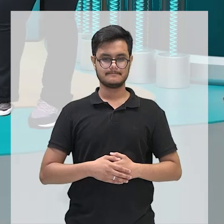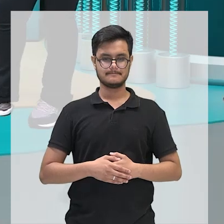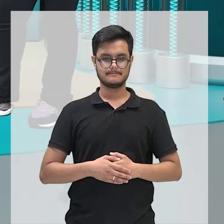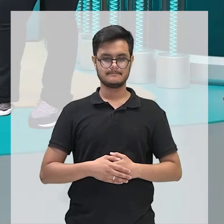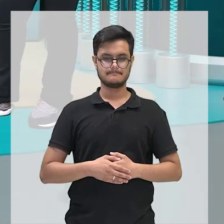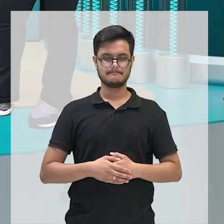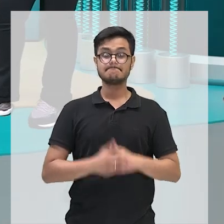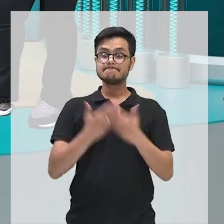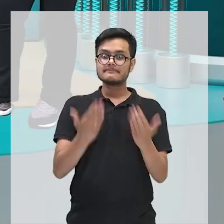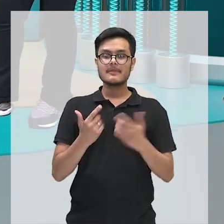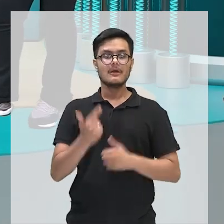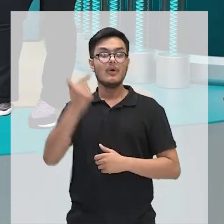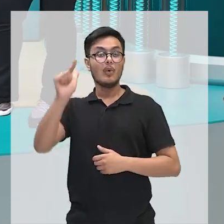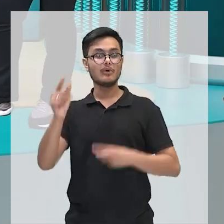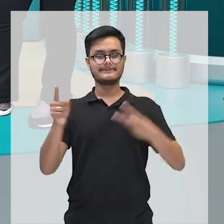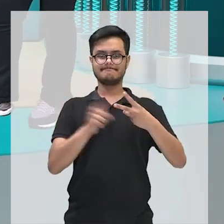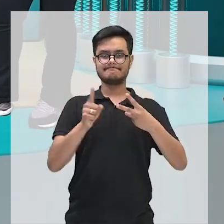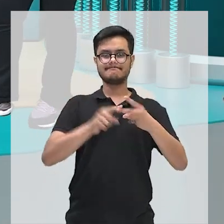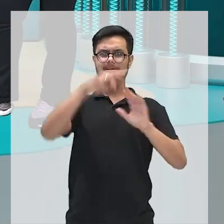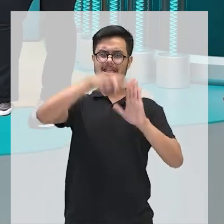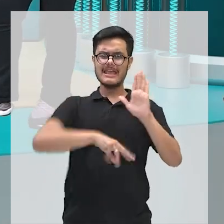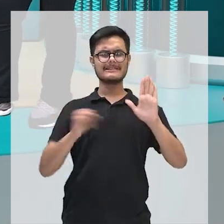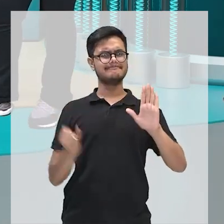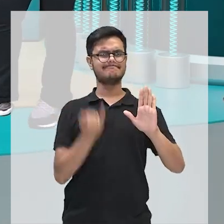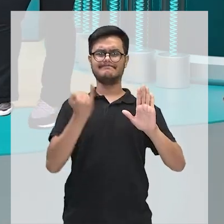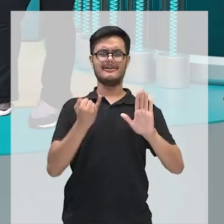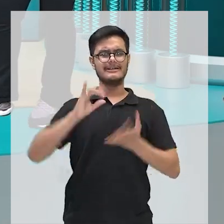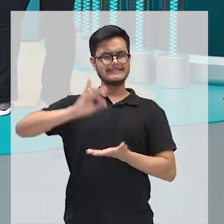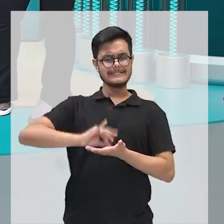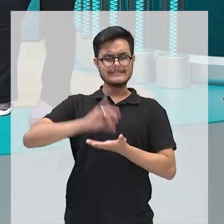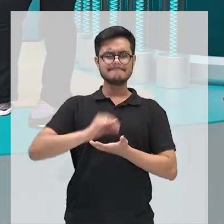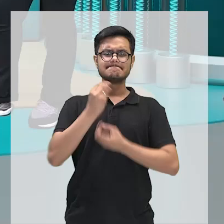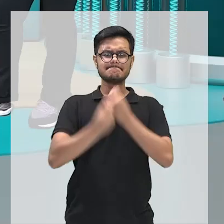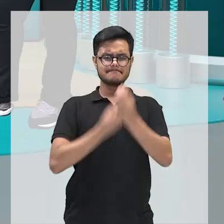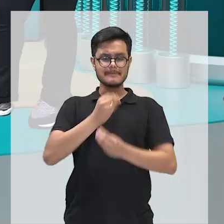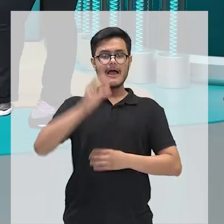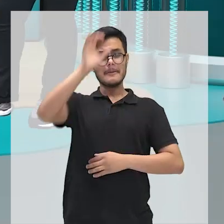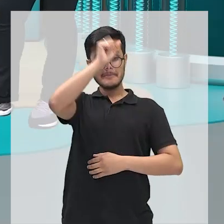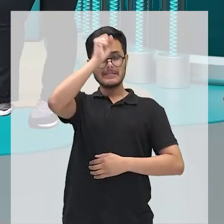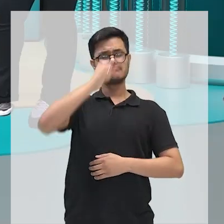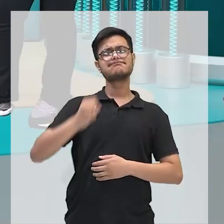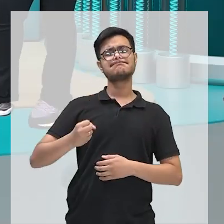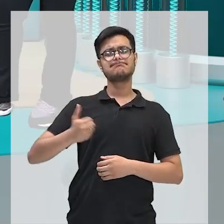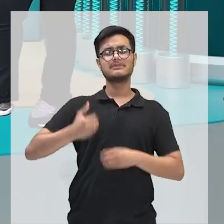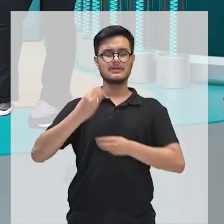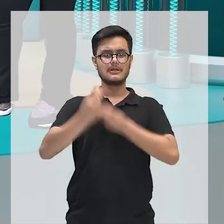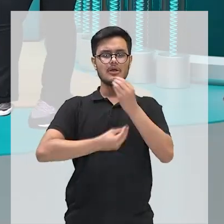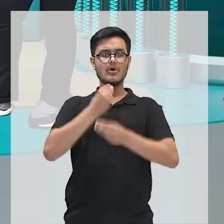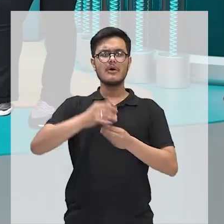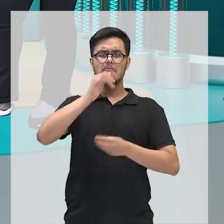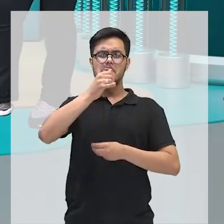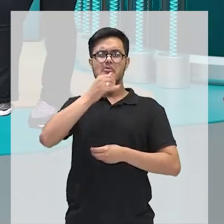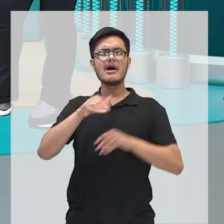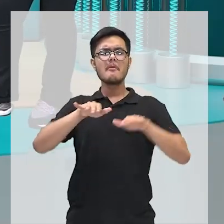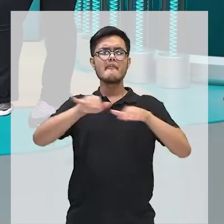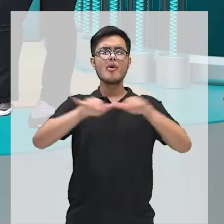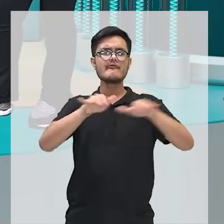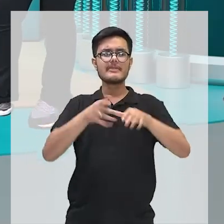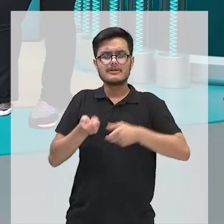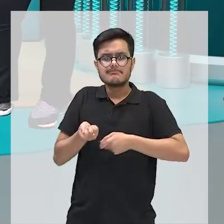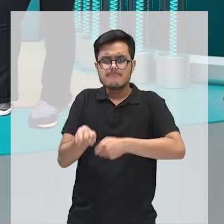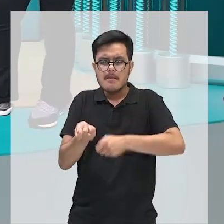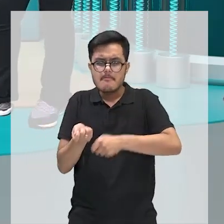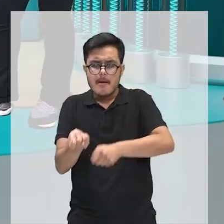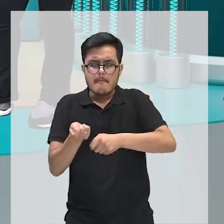Um outro fundamento que é muito importante, é um dos primeiros que a gente aprende também, é a questão da condução, que é o ato de a